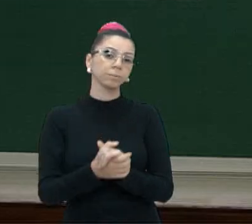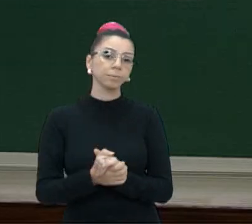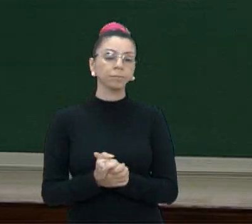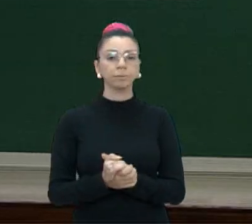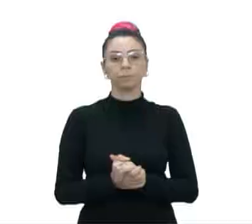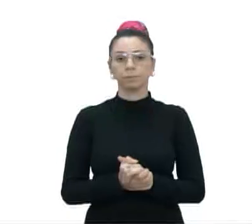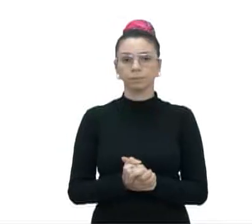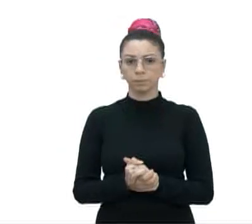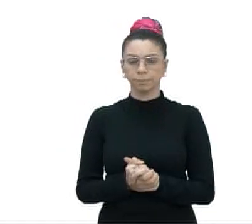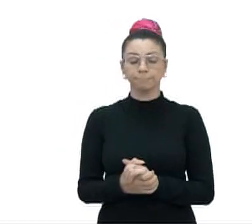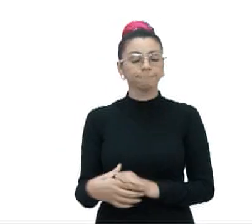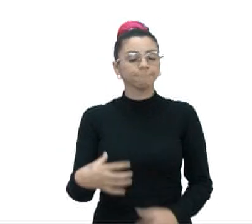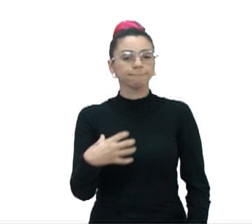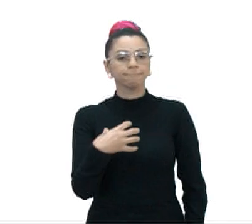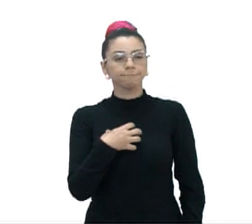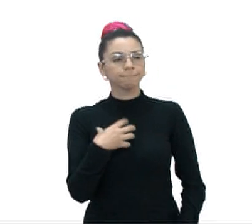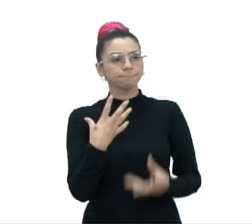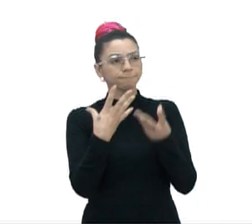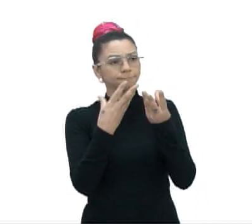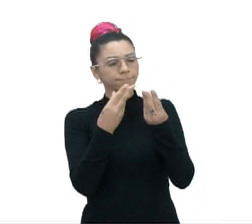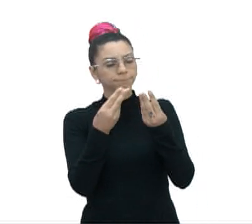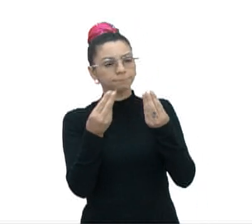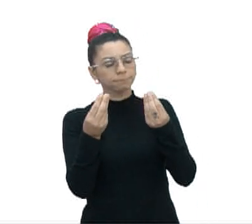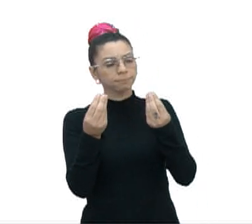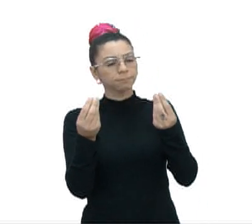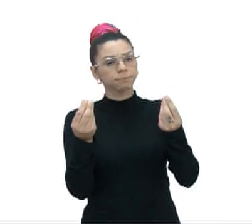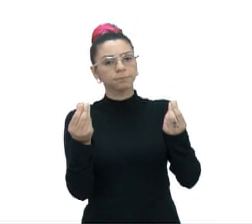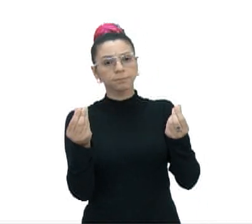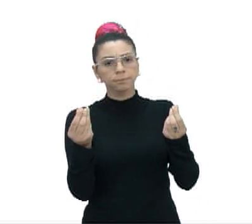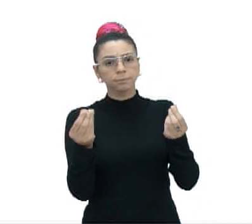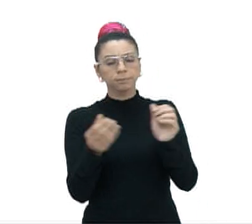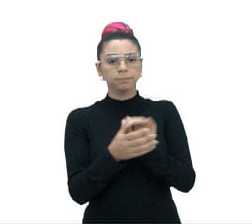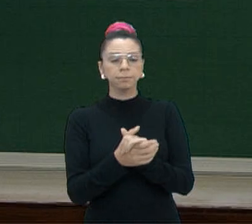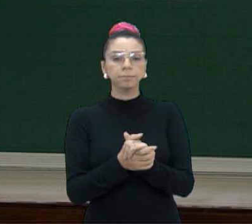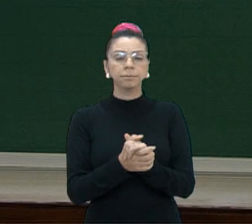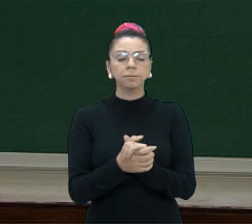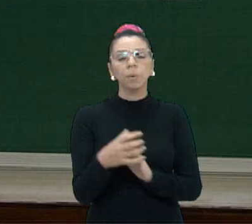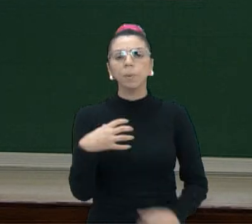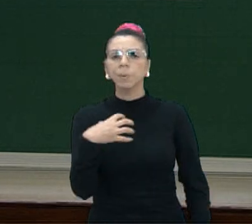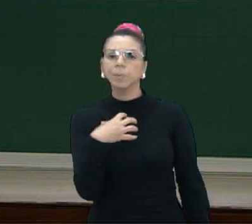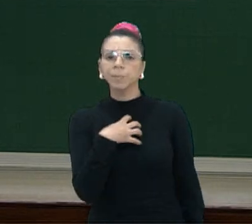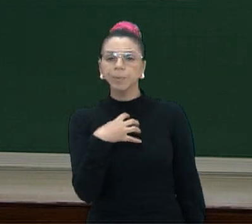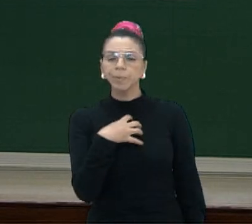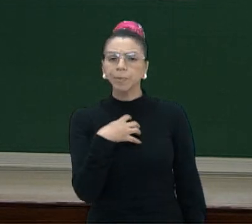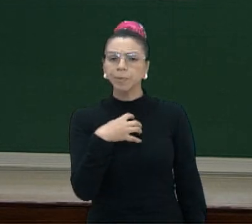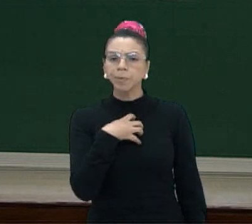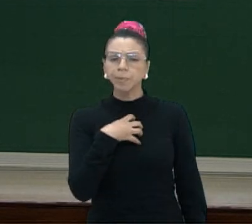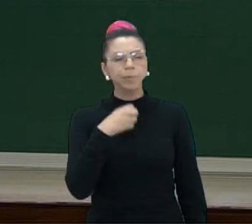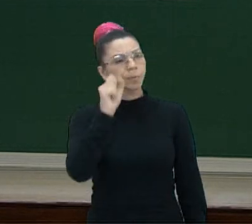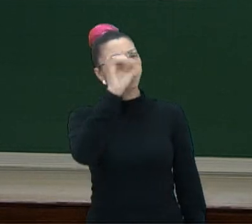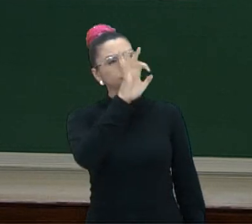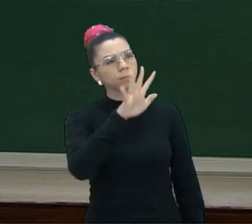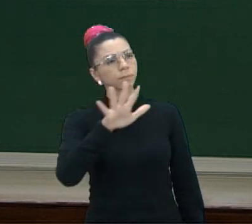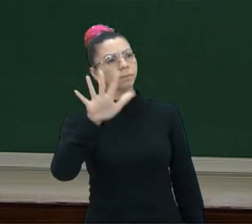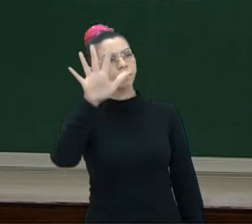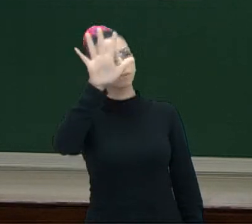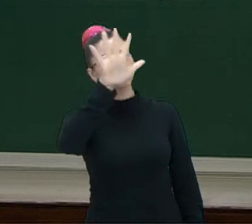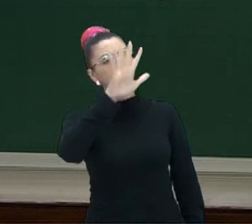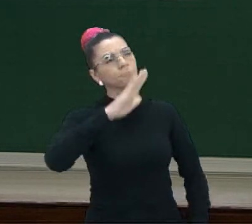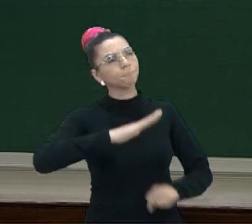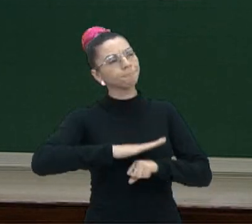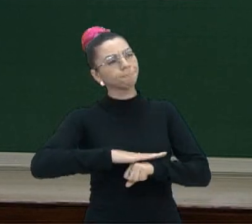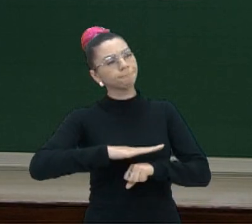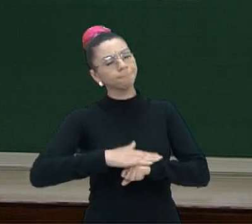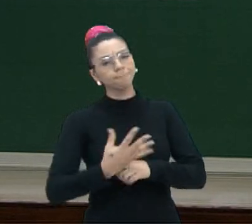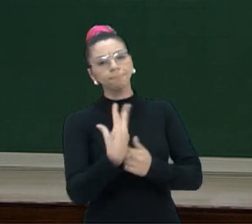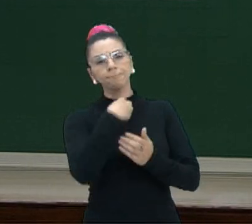quê? Sensibilidade para reconhecer qual é o sentido que aquela imagem pode trazer para